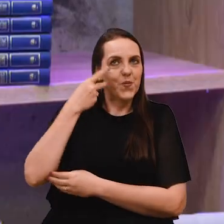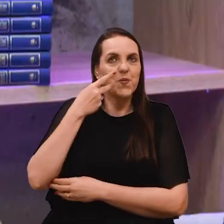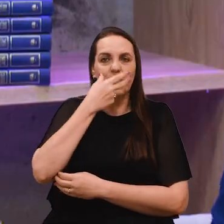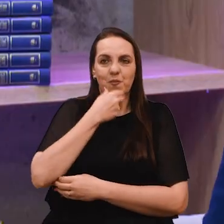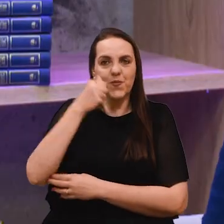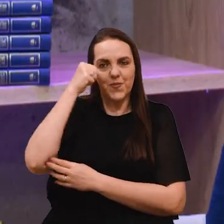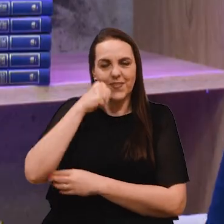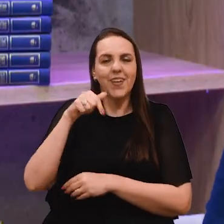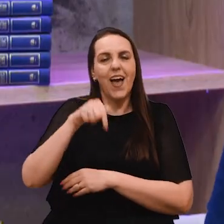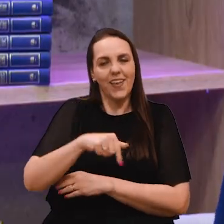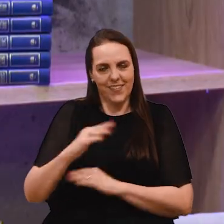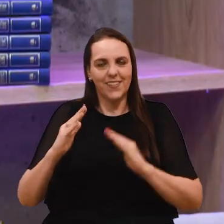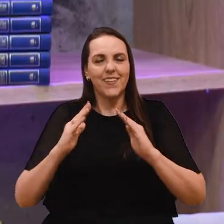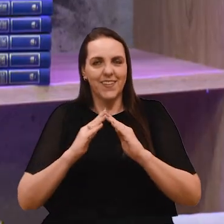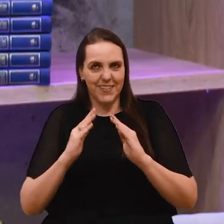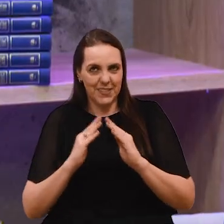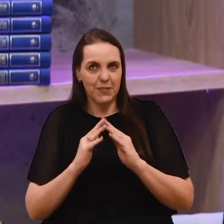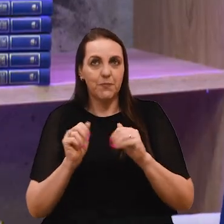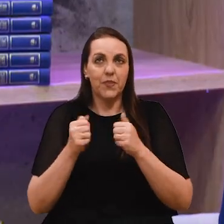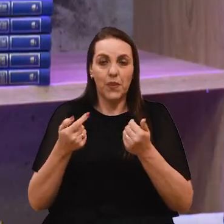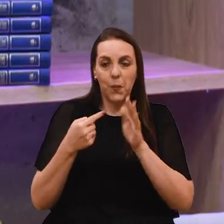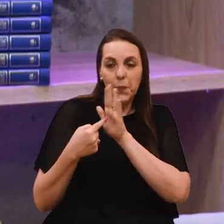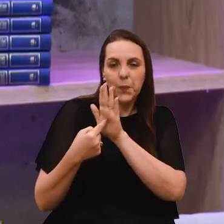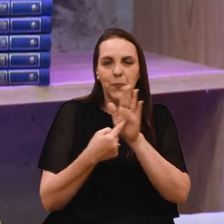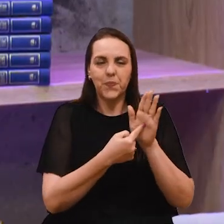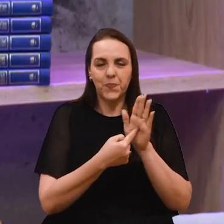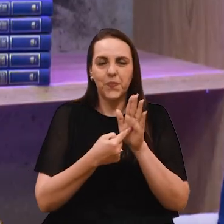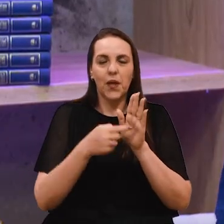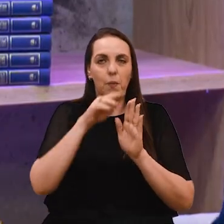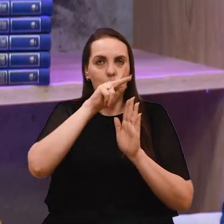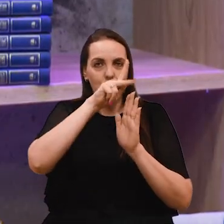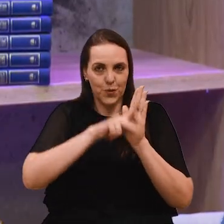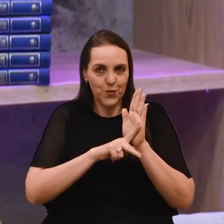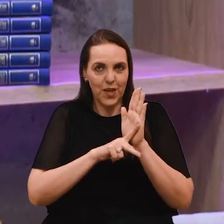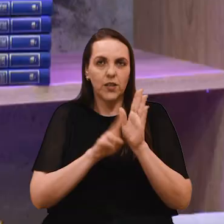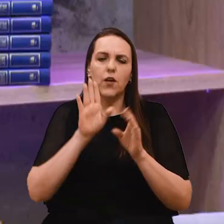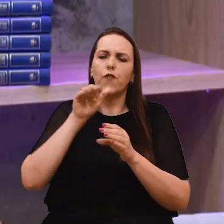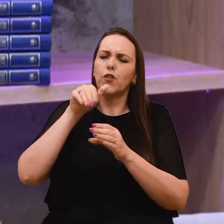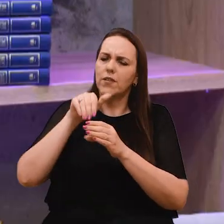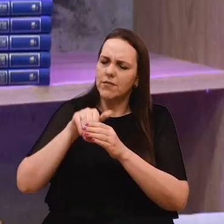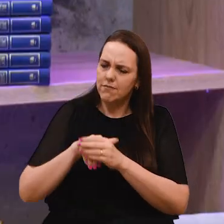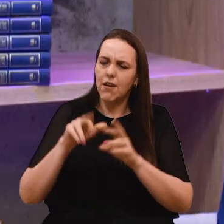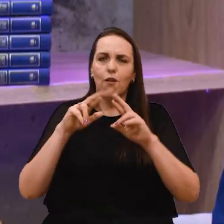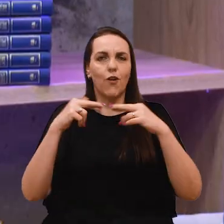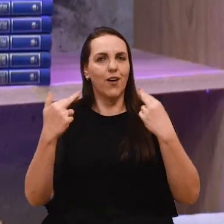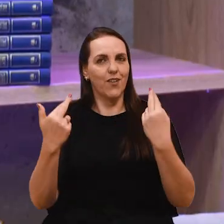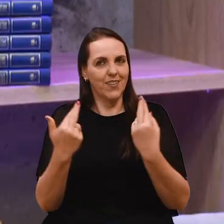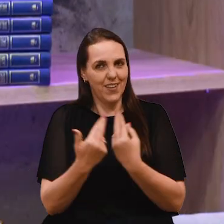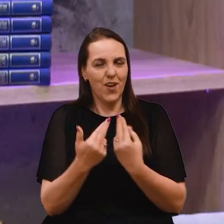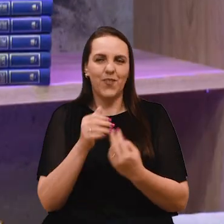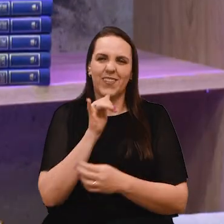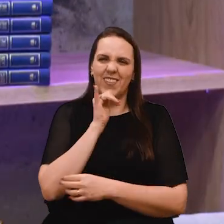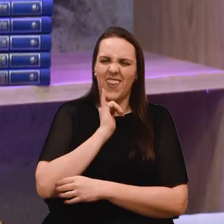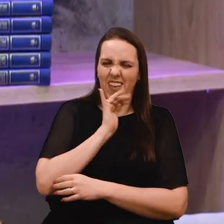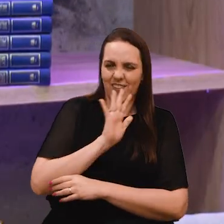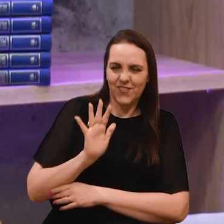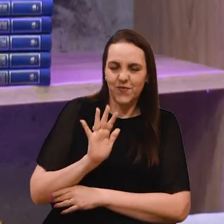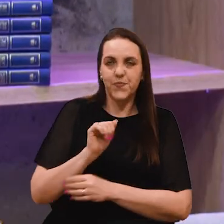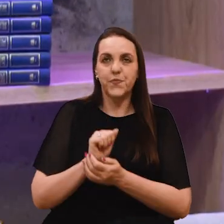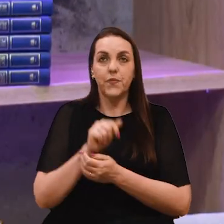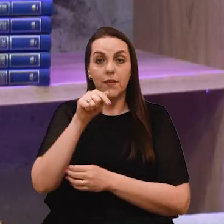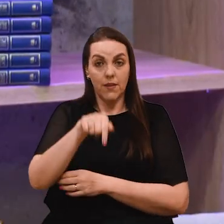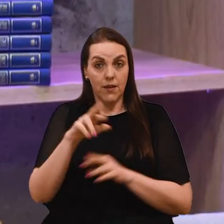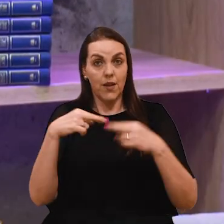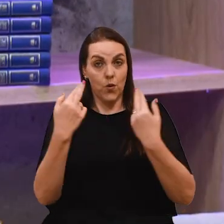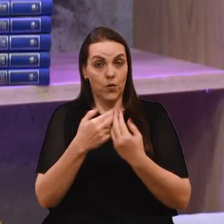na casa. E aí eles apresentam projetos e são votados. Então tem uma sessão simulada. E a sessão deste